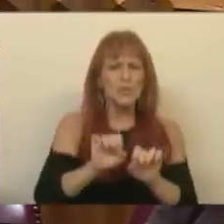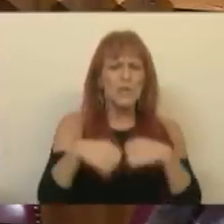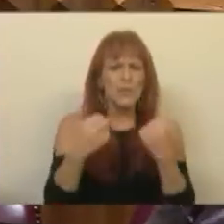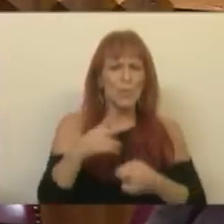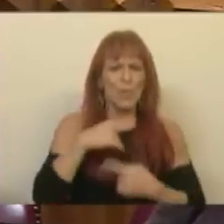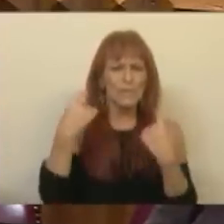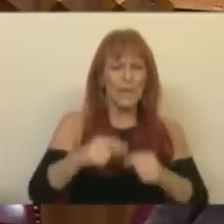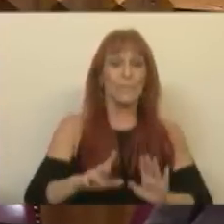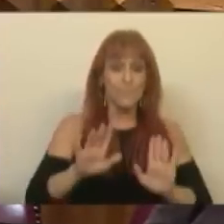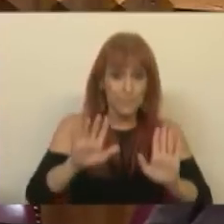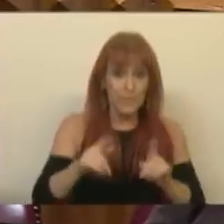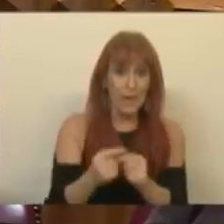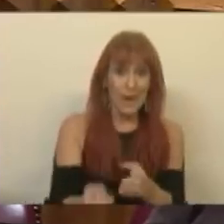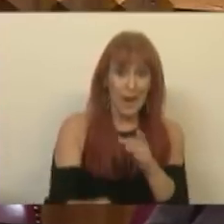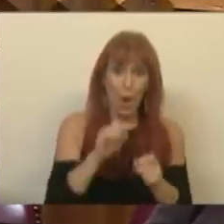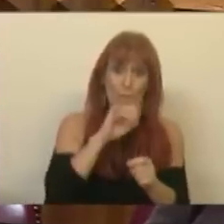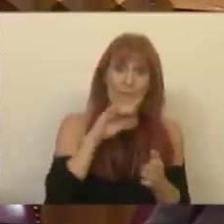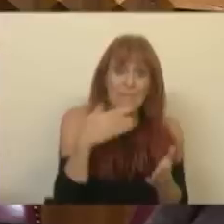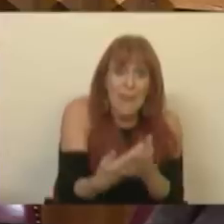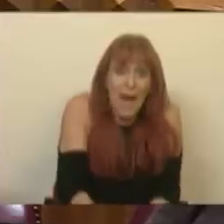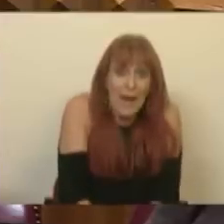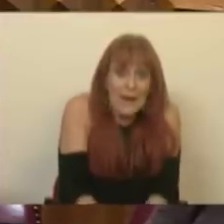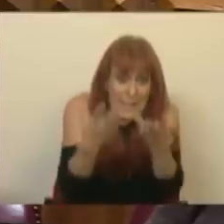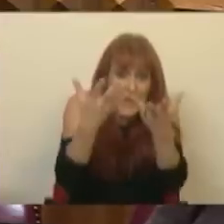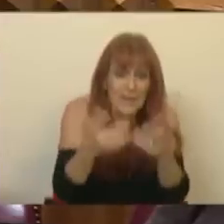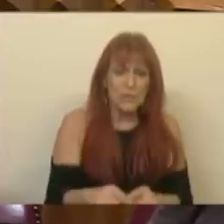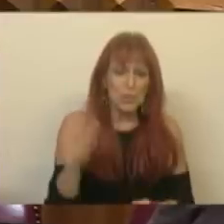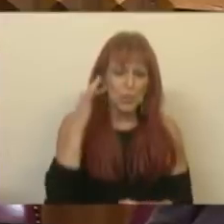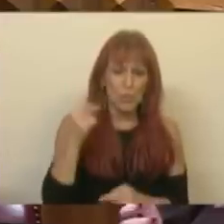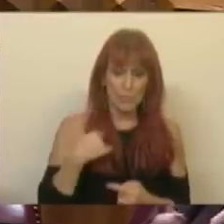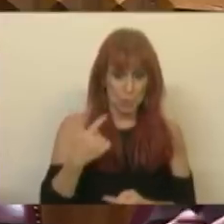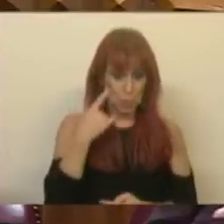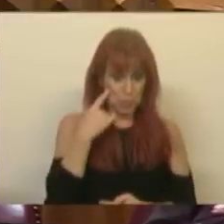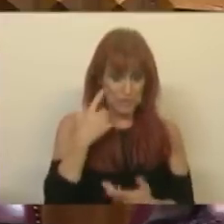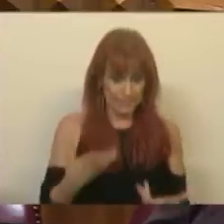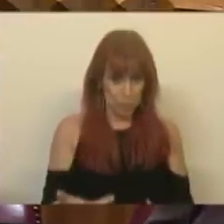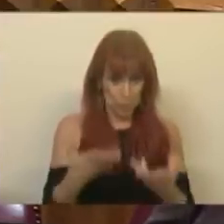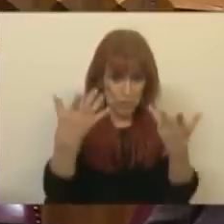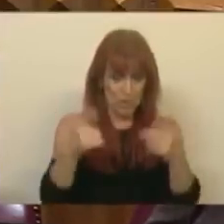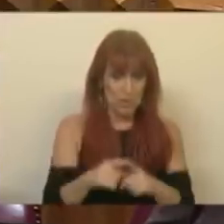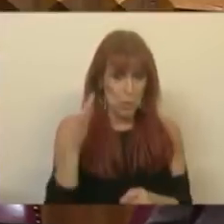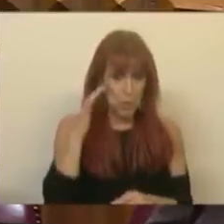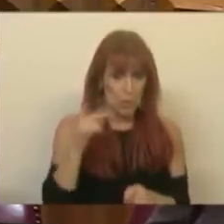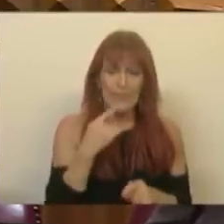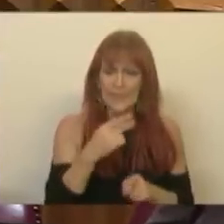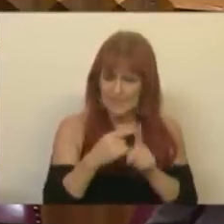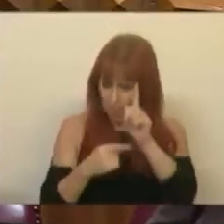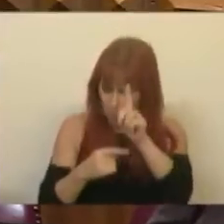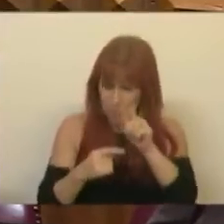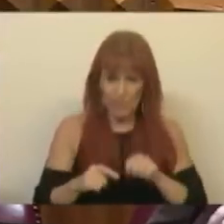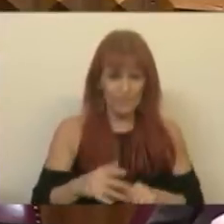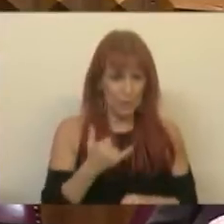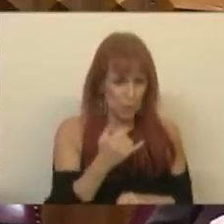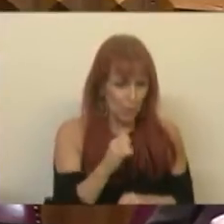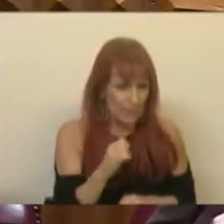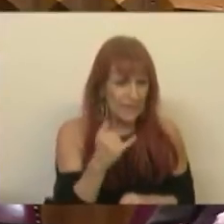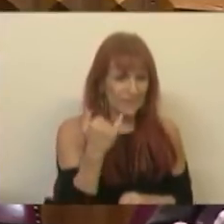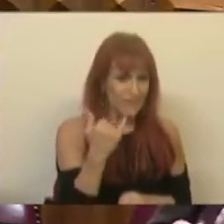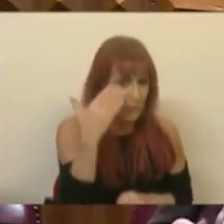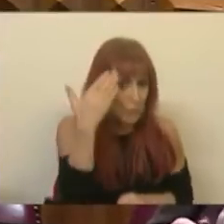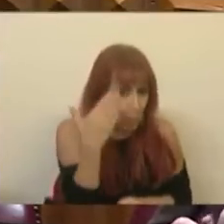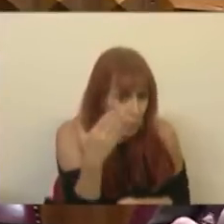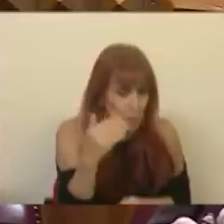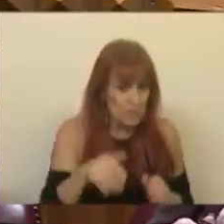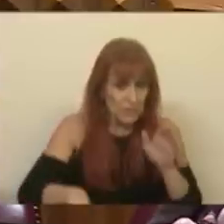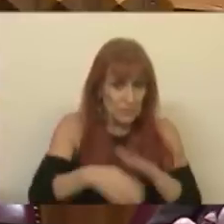a sociedade portuguesa tem que é de criar oportunidades e os números que hoje conhecemos são números que dizem que em 2021